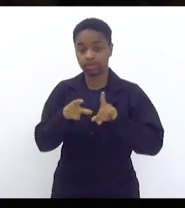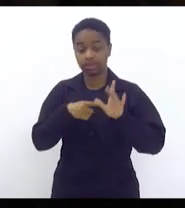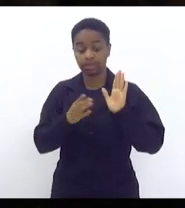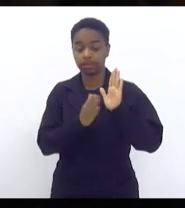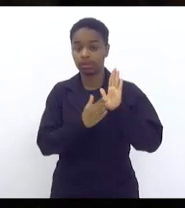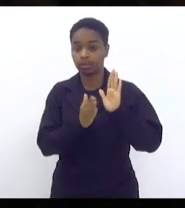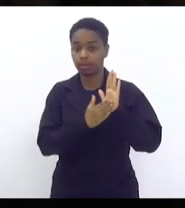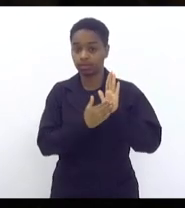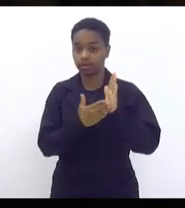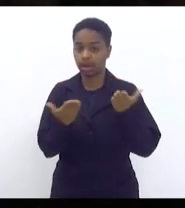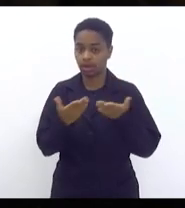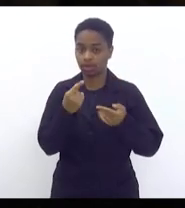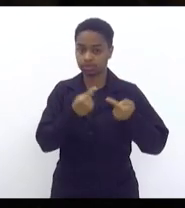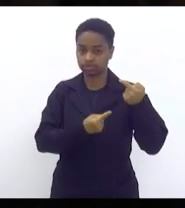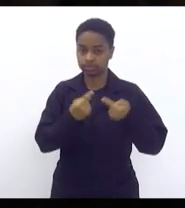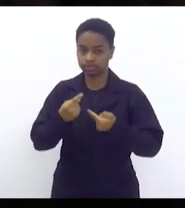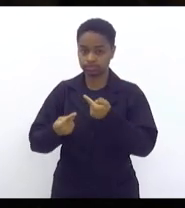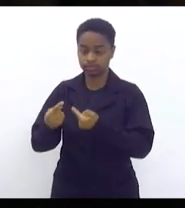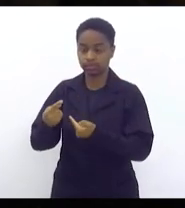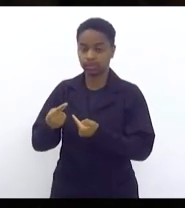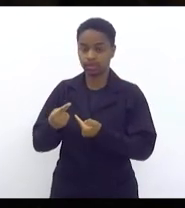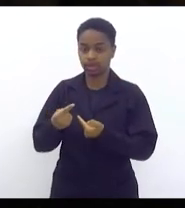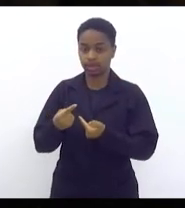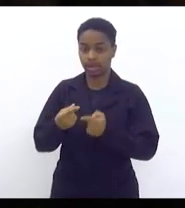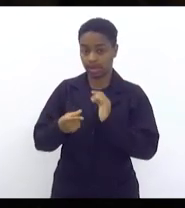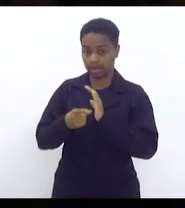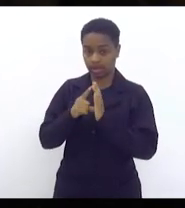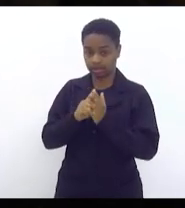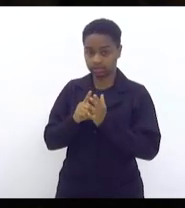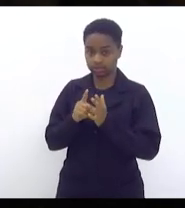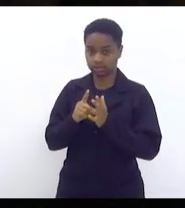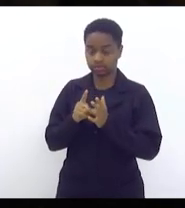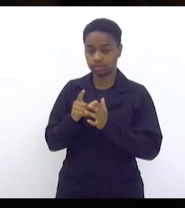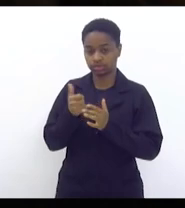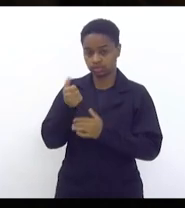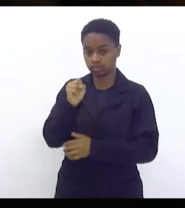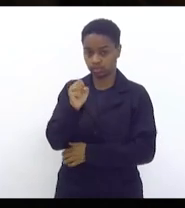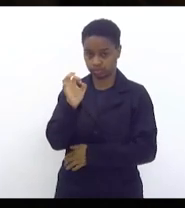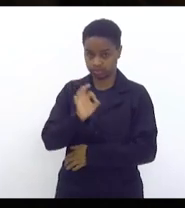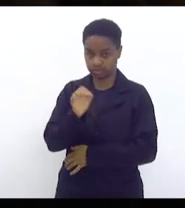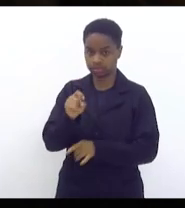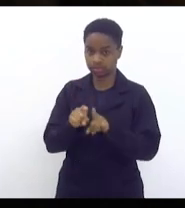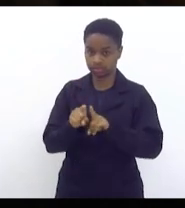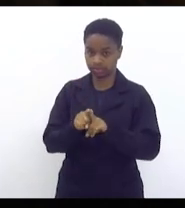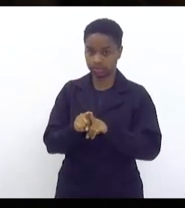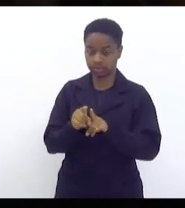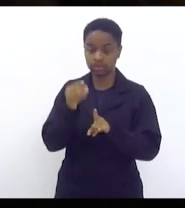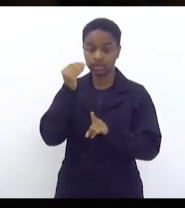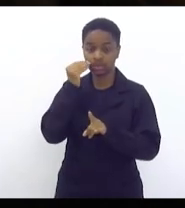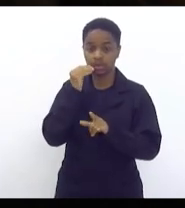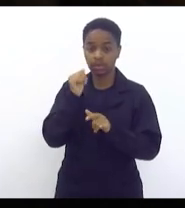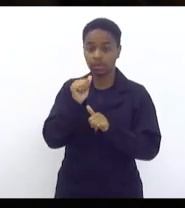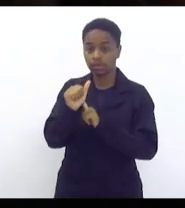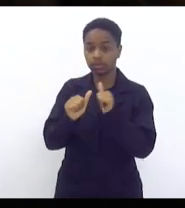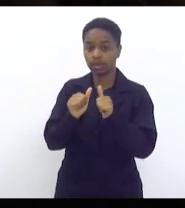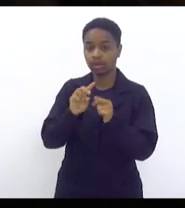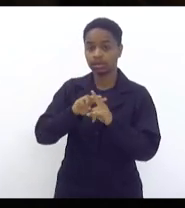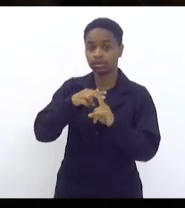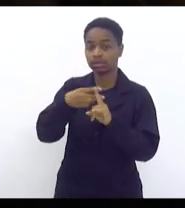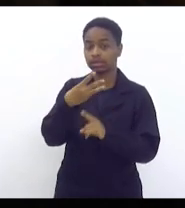está tramitando, sair dos mesmos, São Paulo sair dos 18% e passar para os